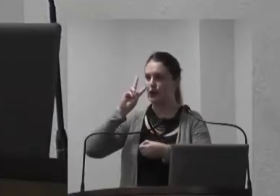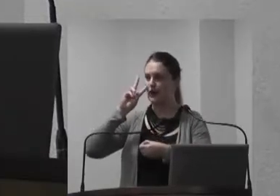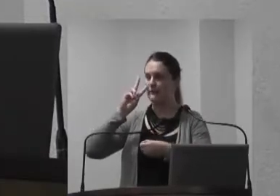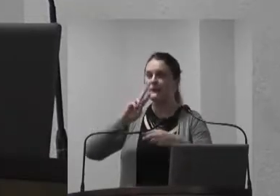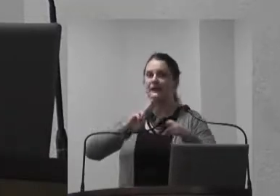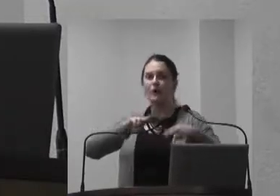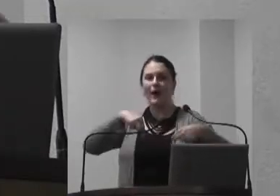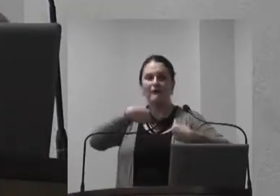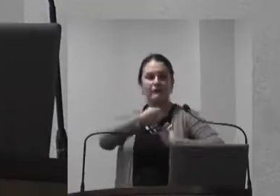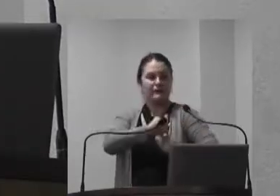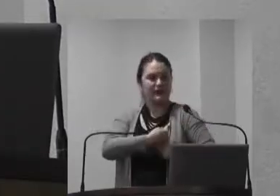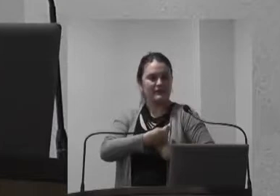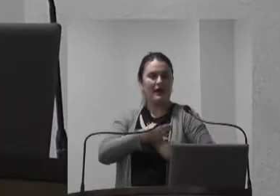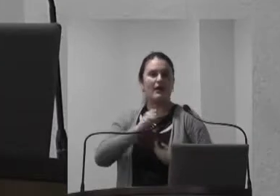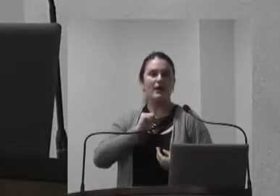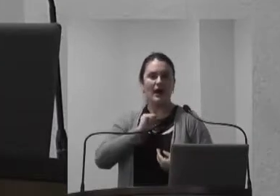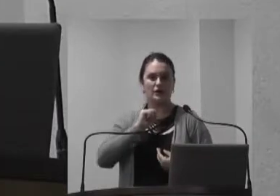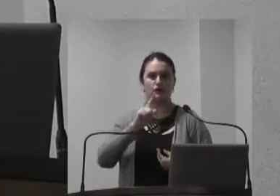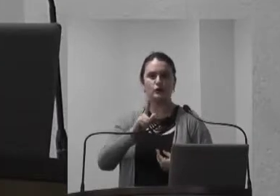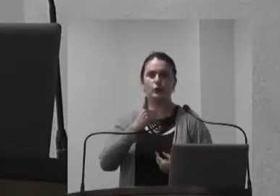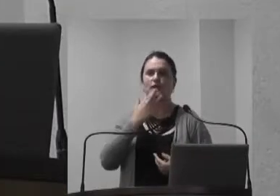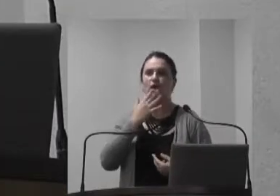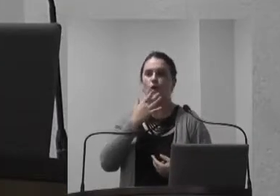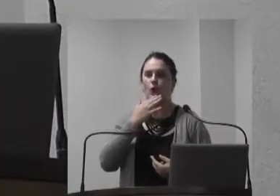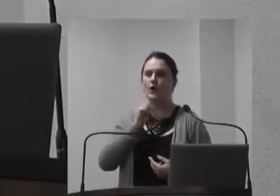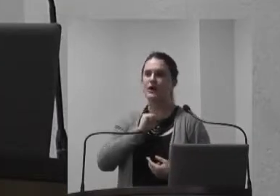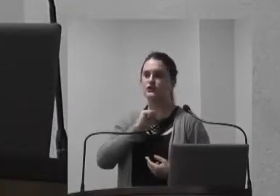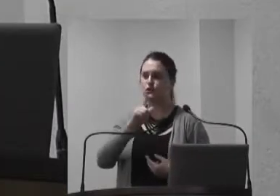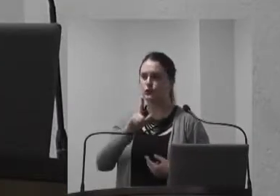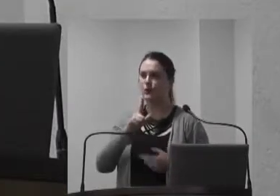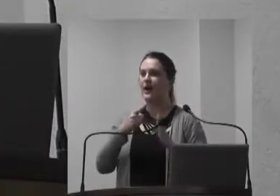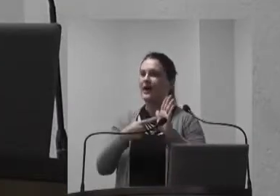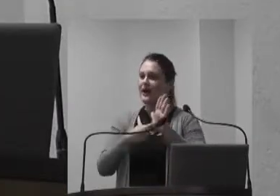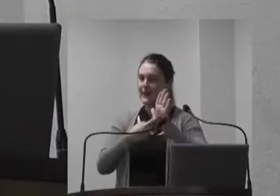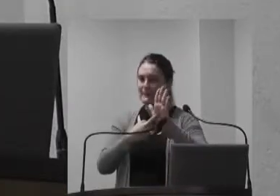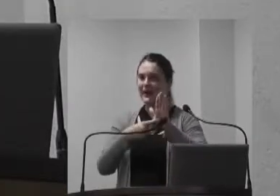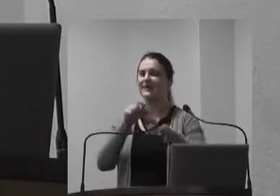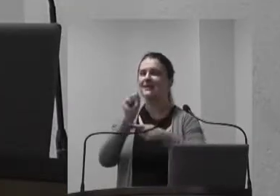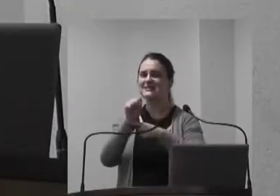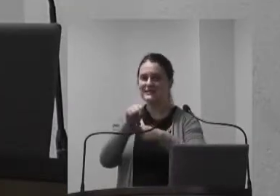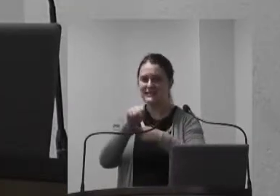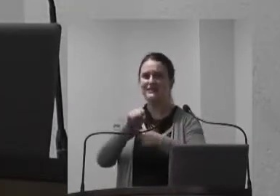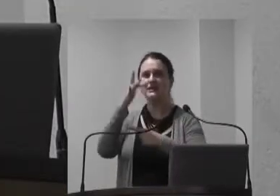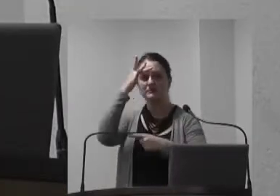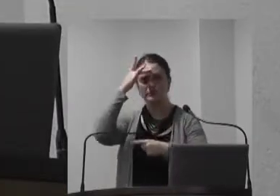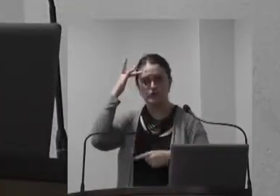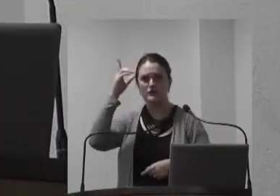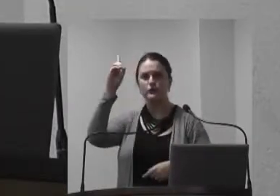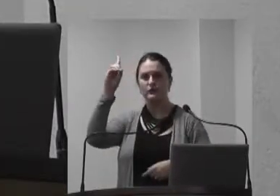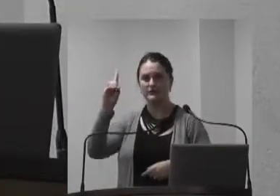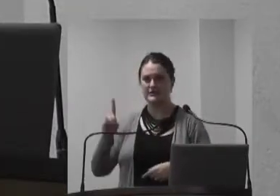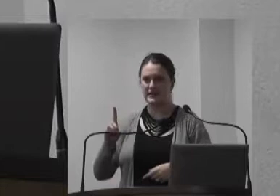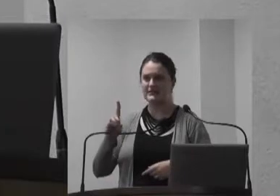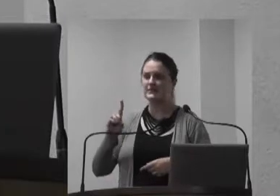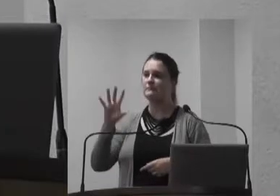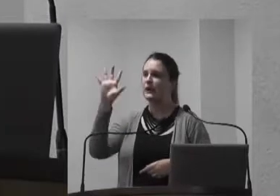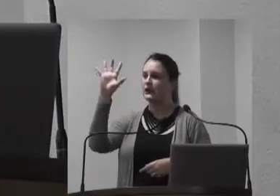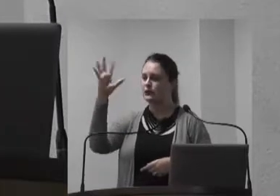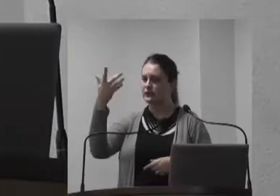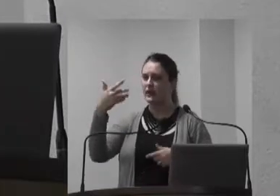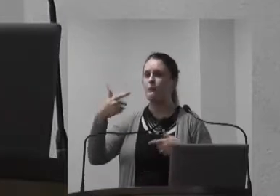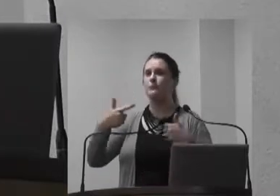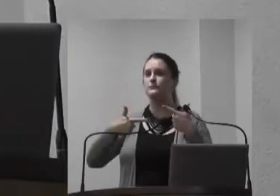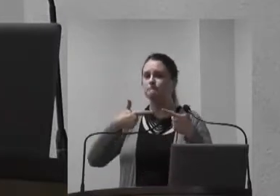da história. Então, a fita azul e a cor azul, ela marca, sim, as pessoas com